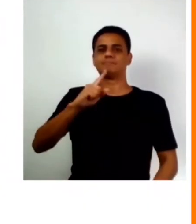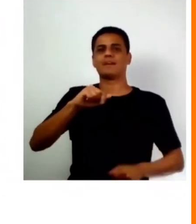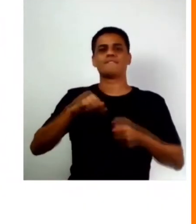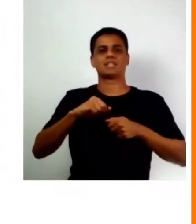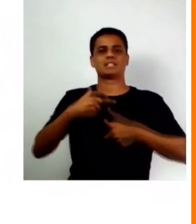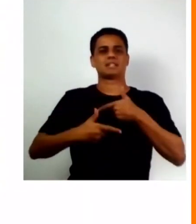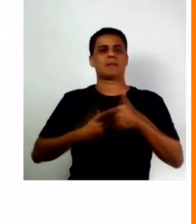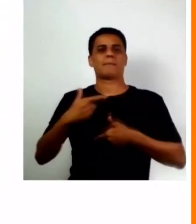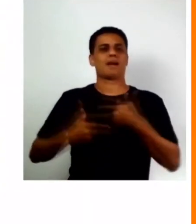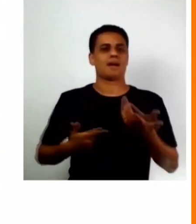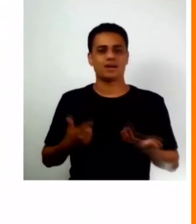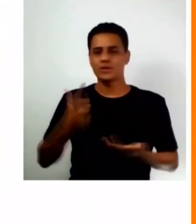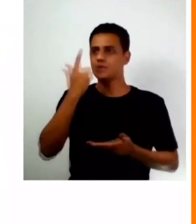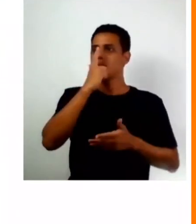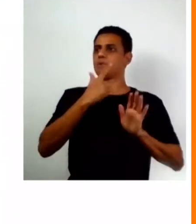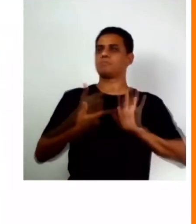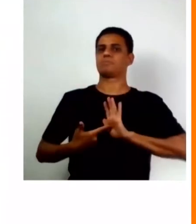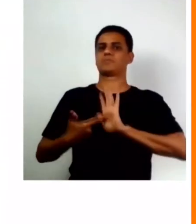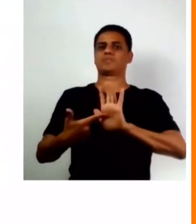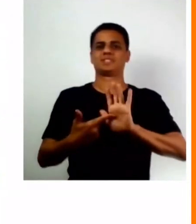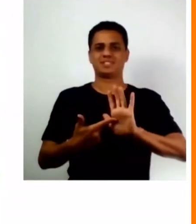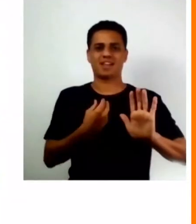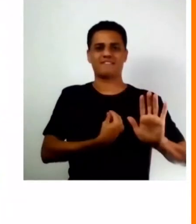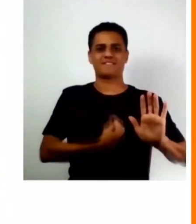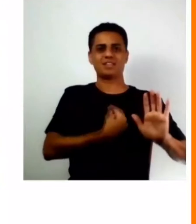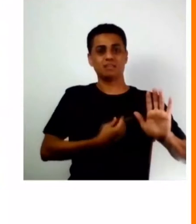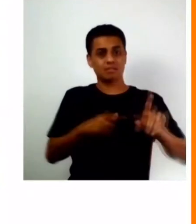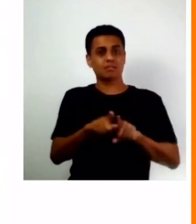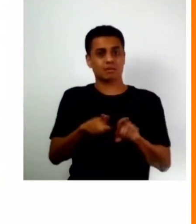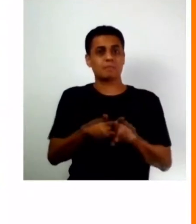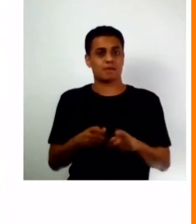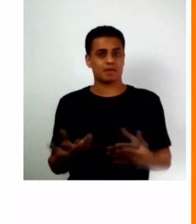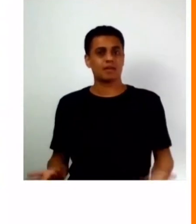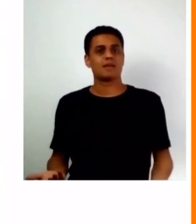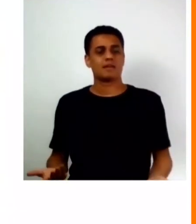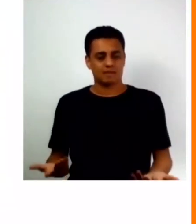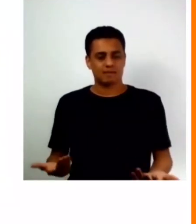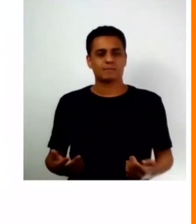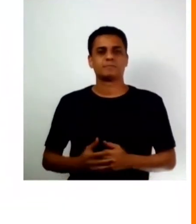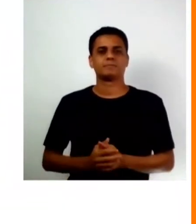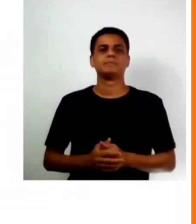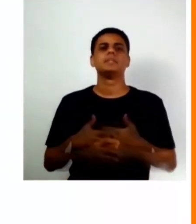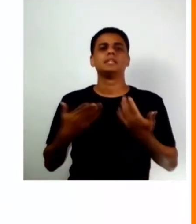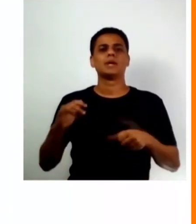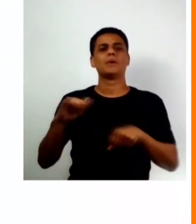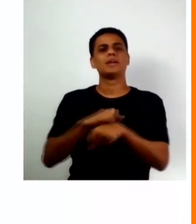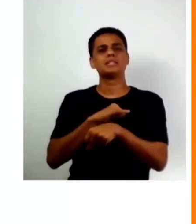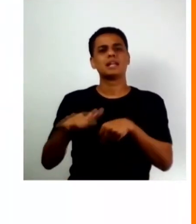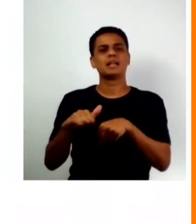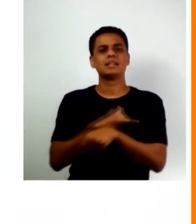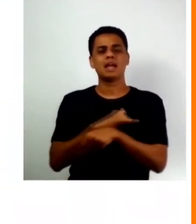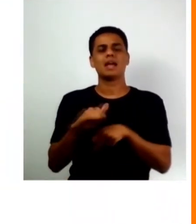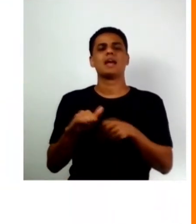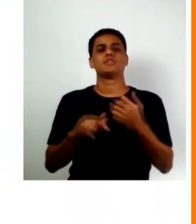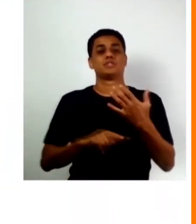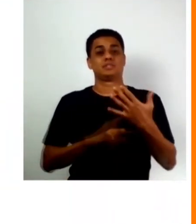as formas de vida. A sexta estrategia seria a relación de cultura e medio ambiente.